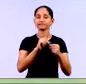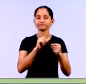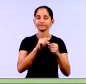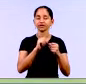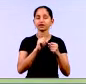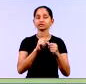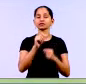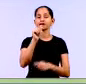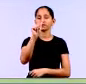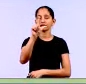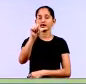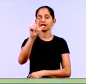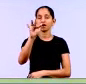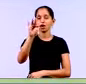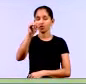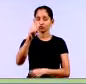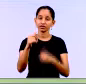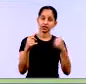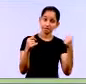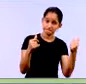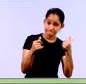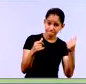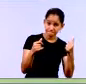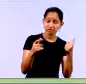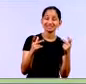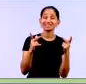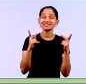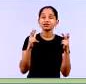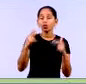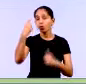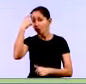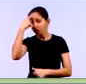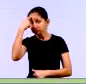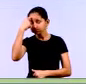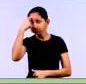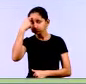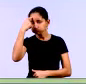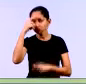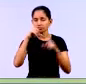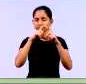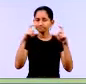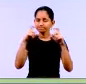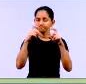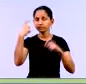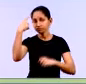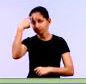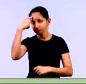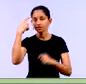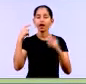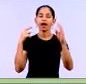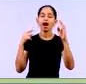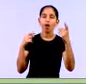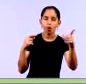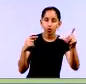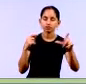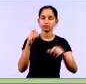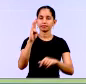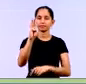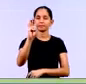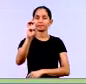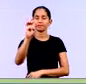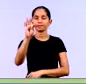matéria-prima alfa. Utilizando o mesmo raciocínio para a matéria-prima B, eu tenho o